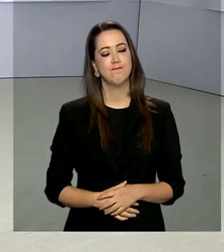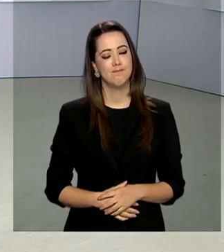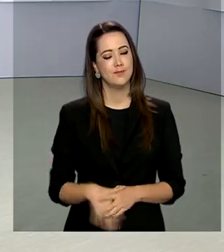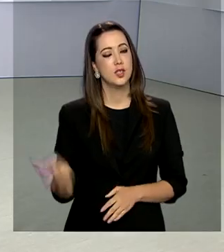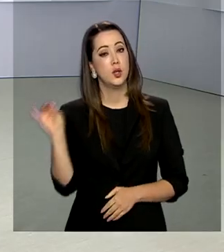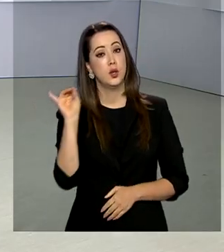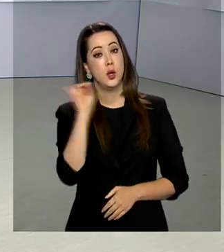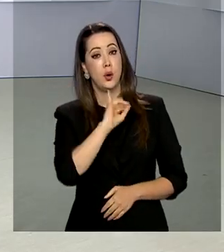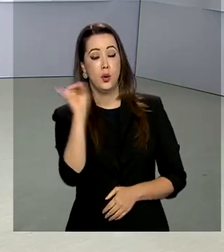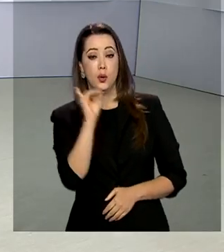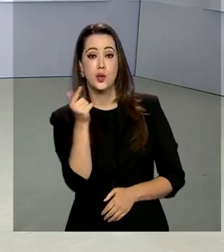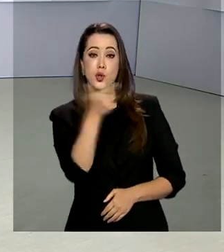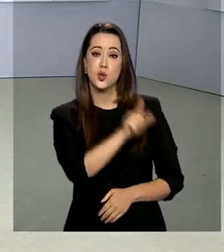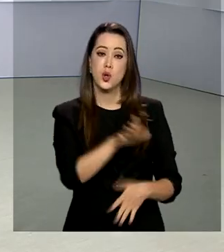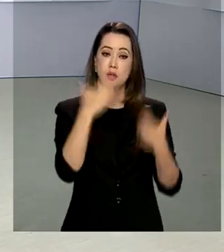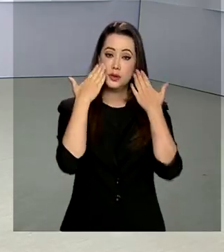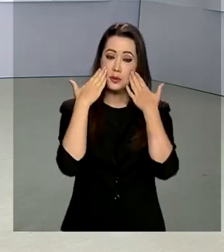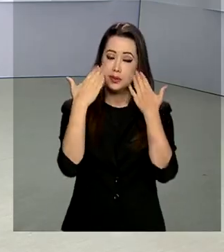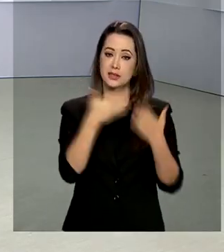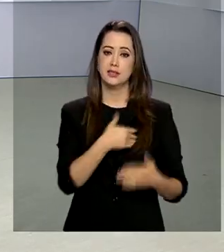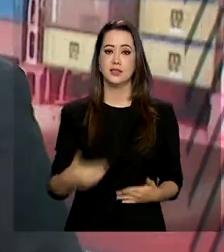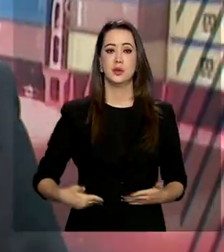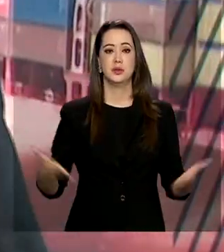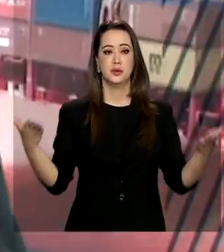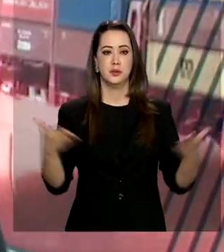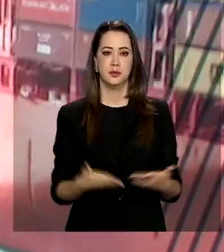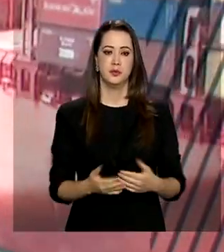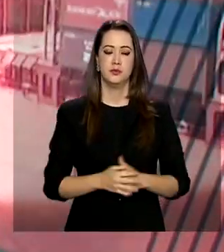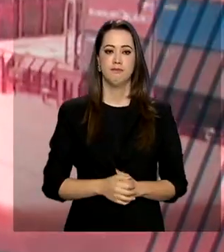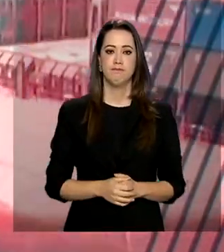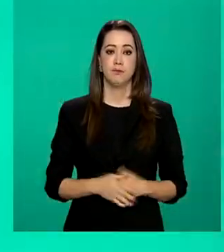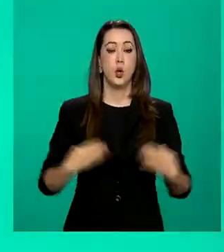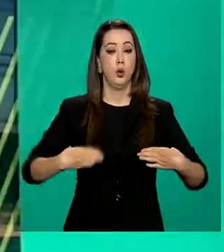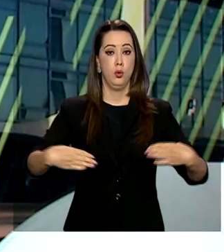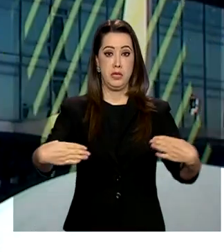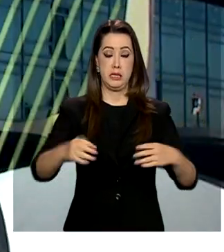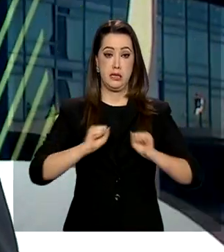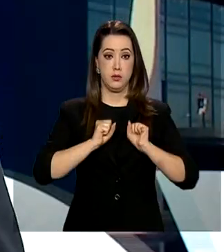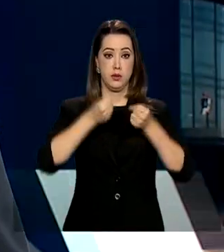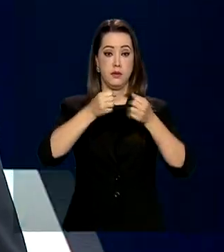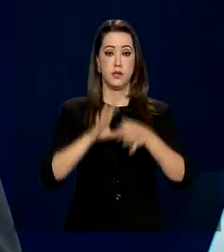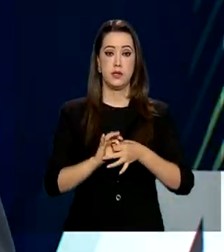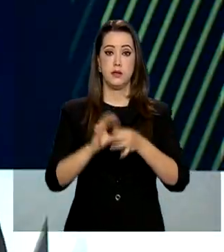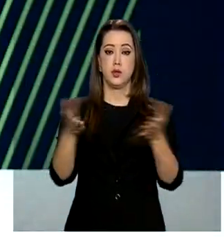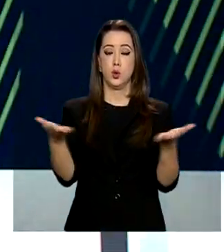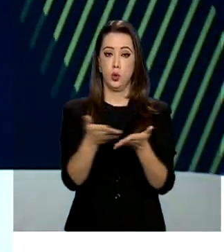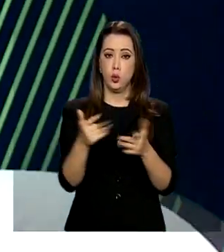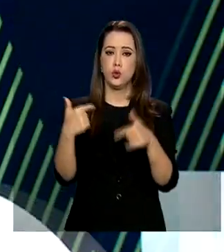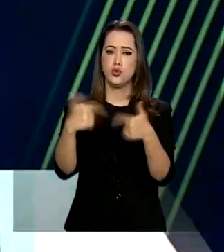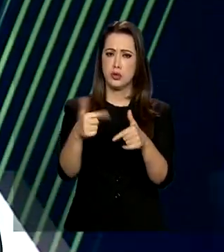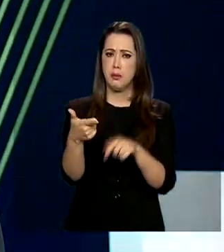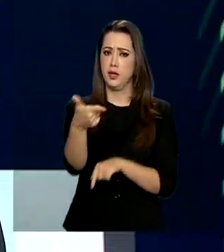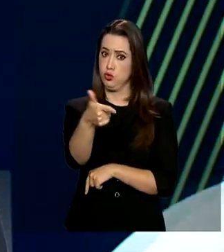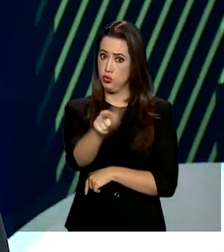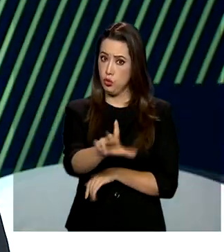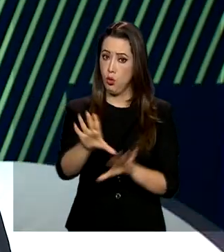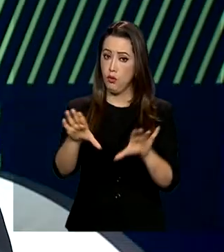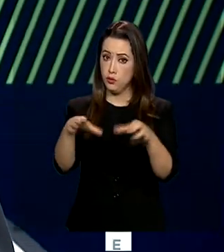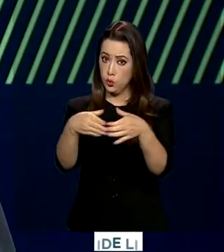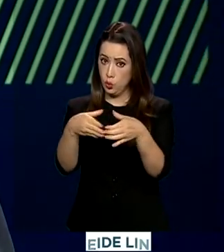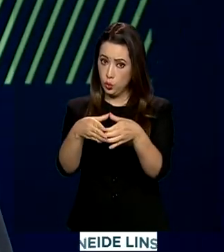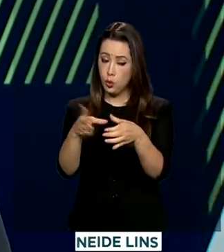o olá estamos de volta com o governo agora o ministério da defesa autorizou hoje o reinício das